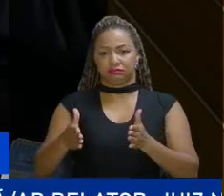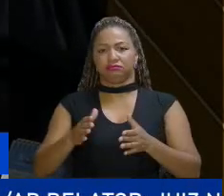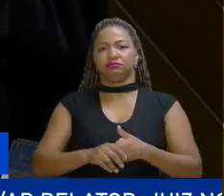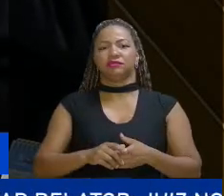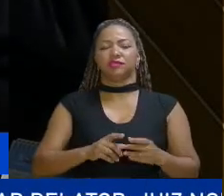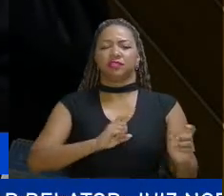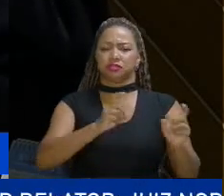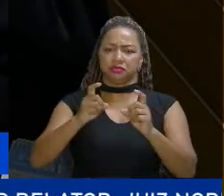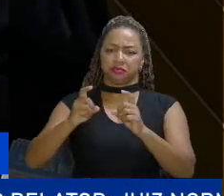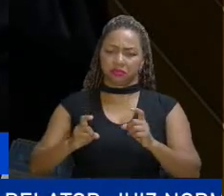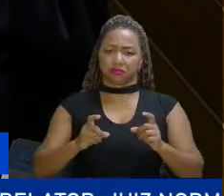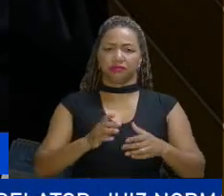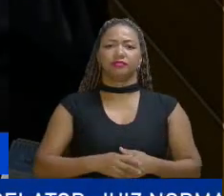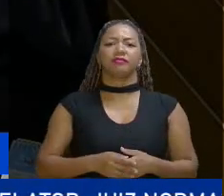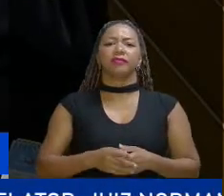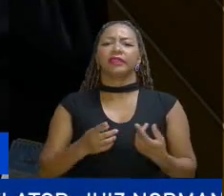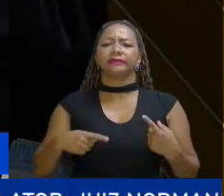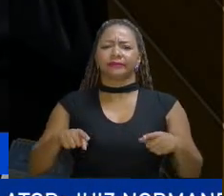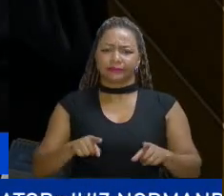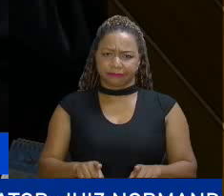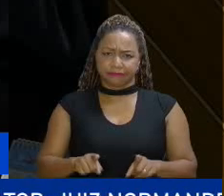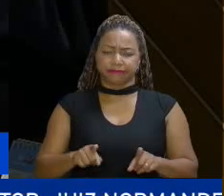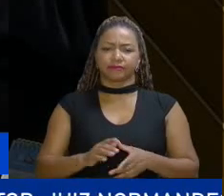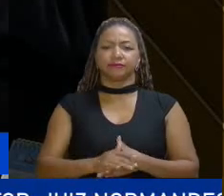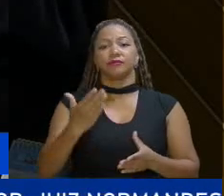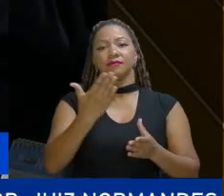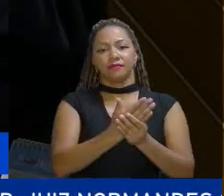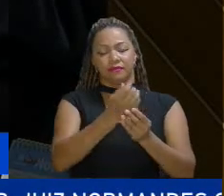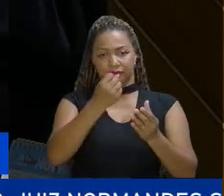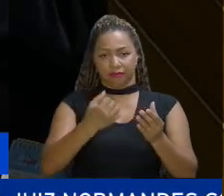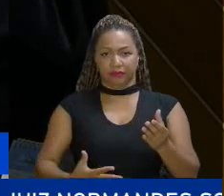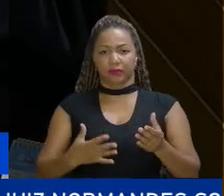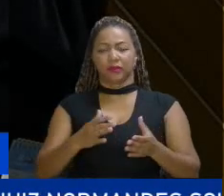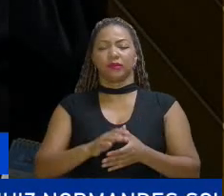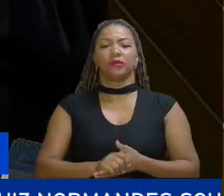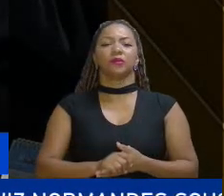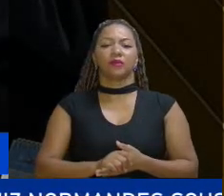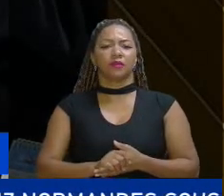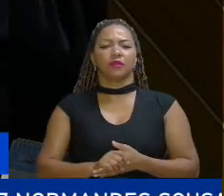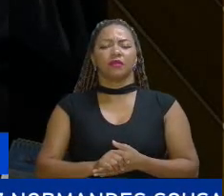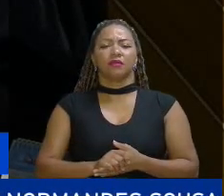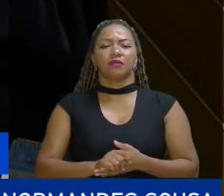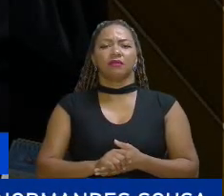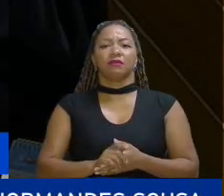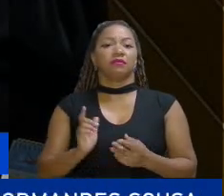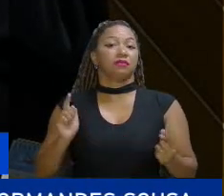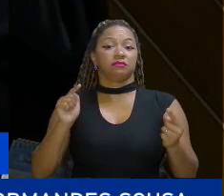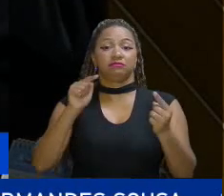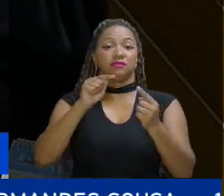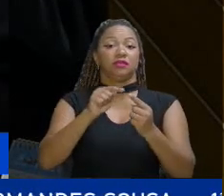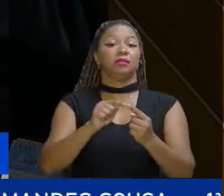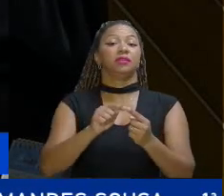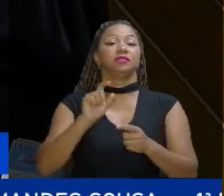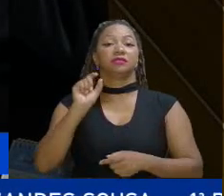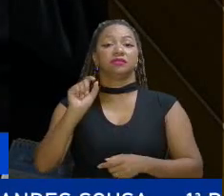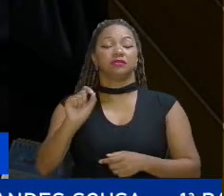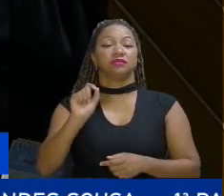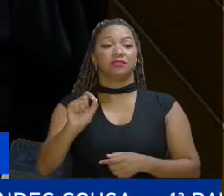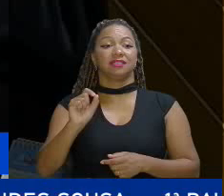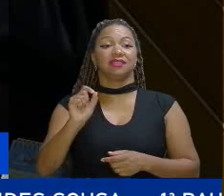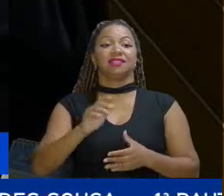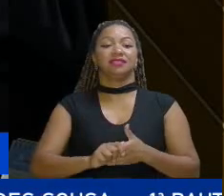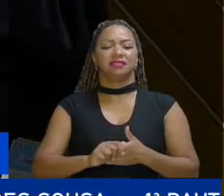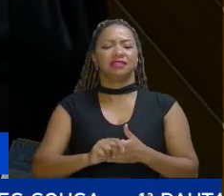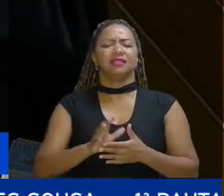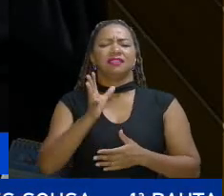que se discutir. Então, resta evidente que os embargos foram manejados com o intuito único de